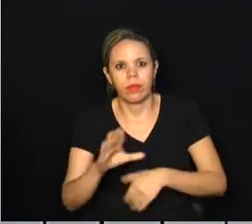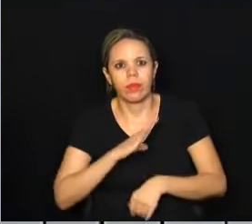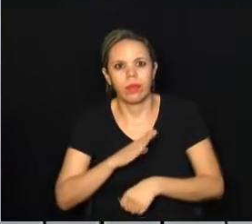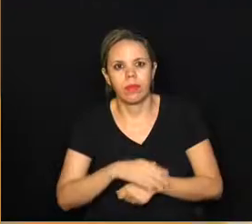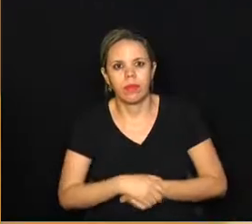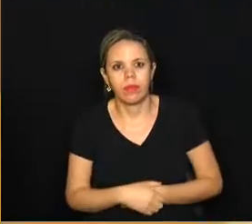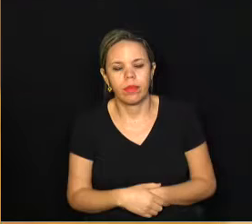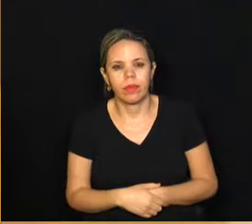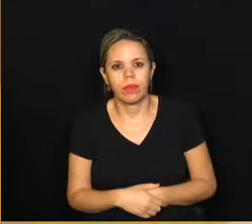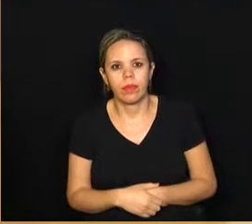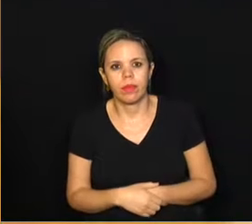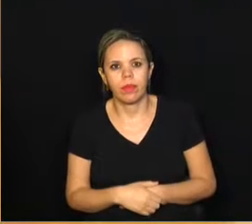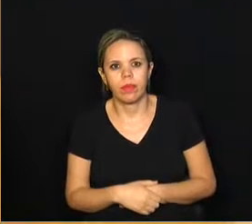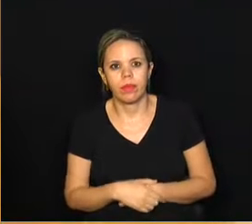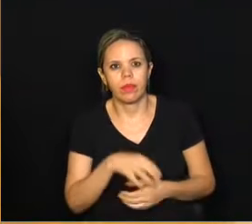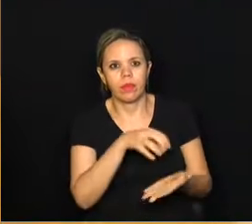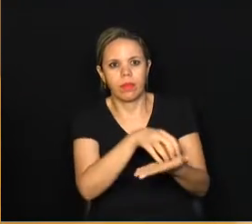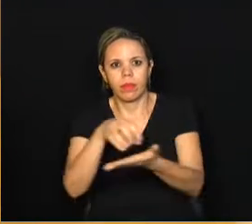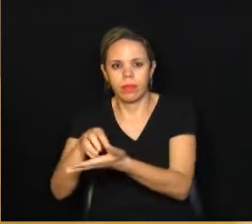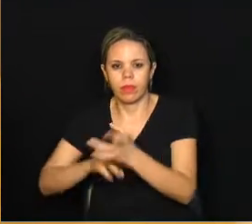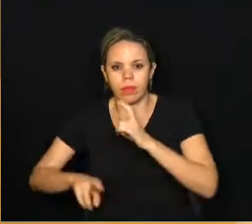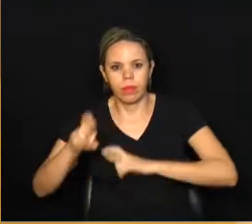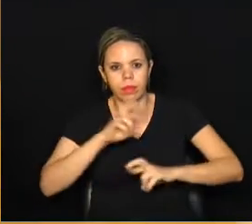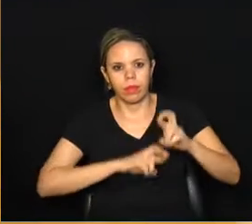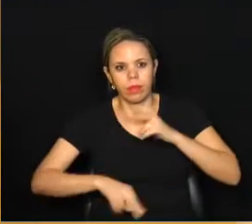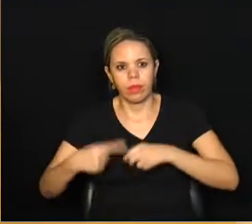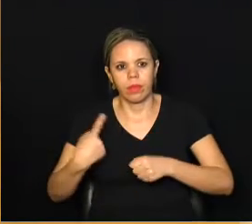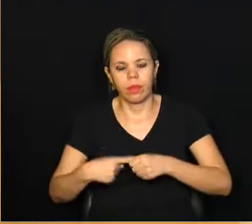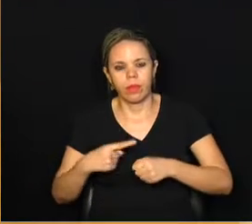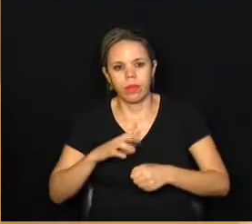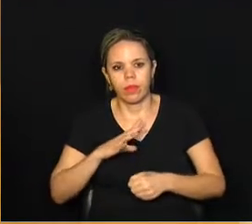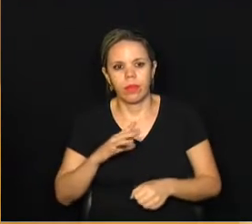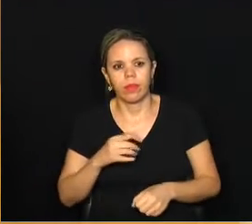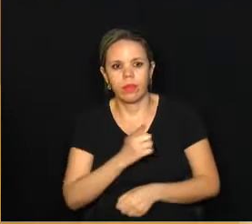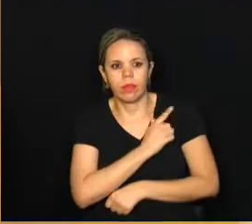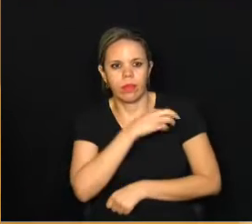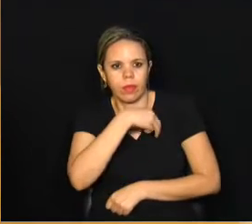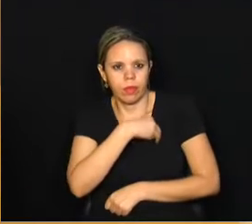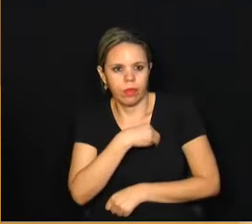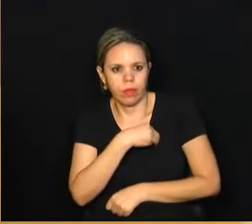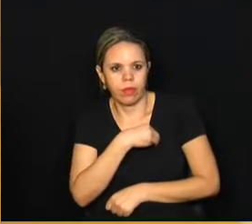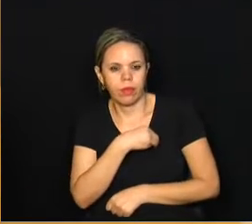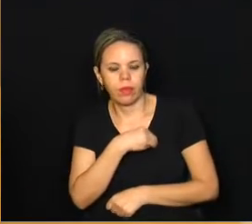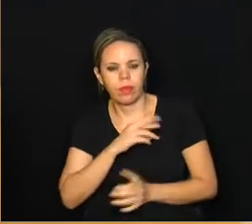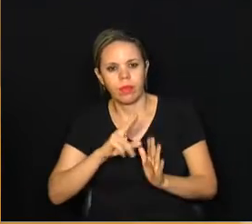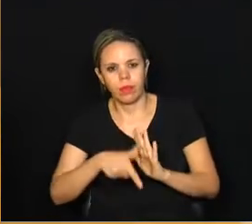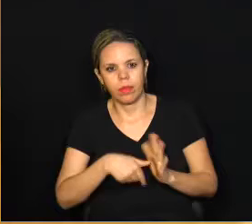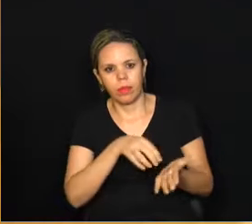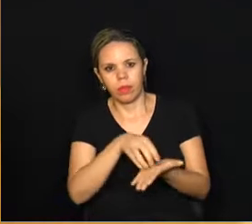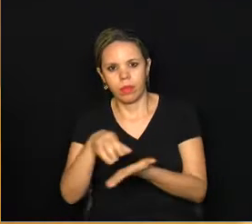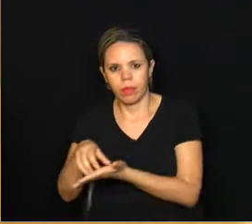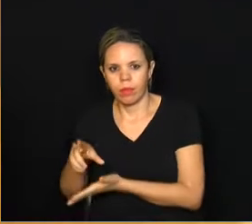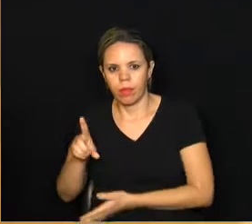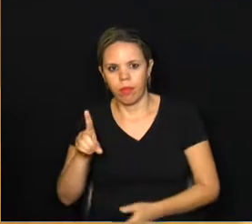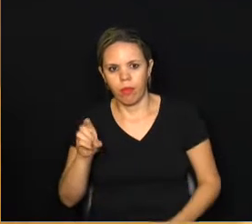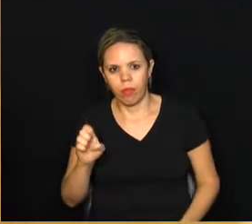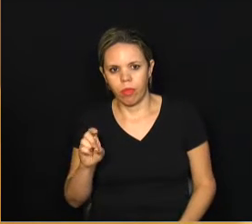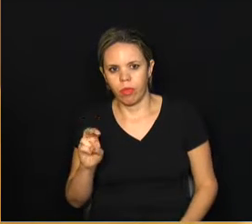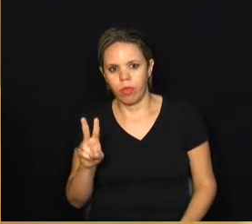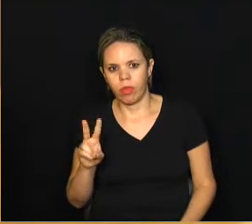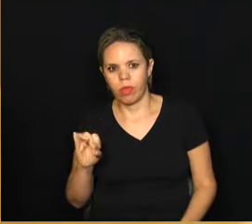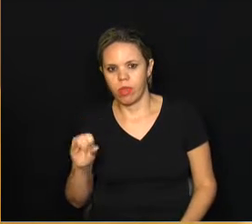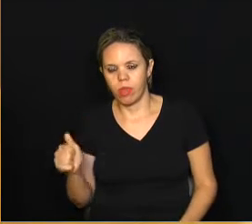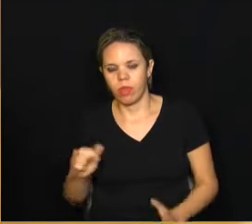cidade. Todos os órgãos de fiscalização do município, a Guarda Municipal, CEPLURB, Devisa, PROCON